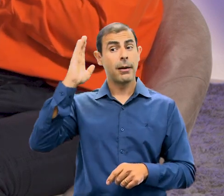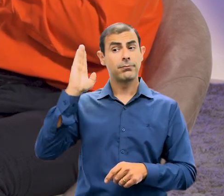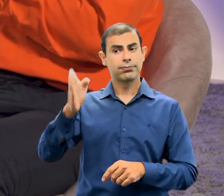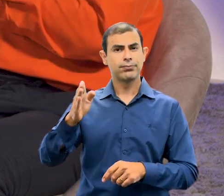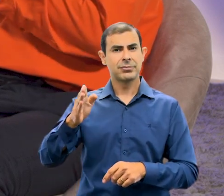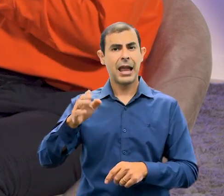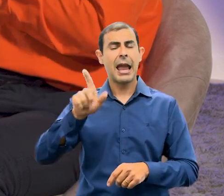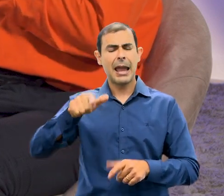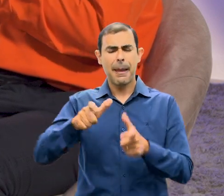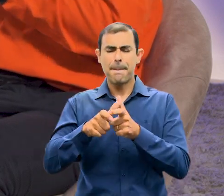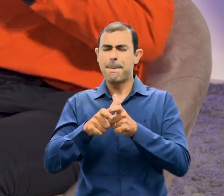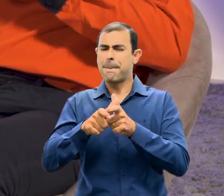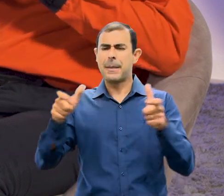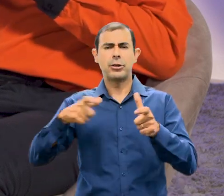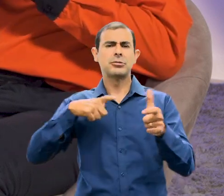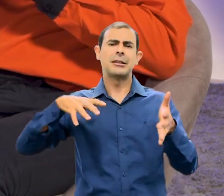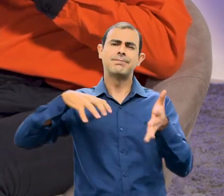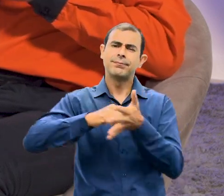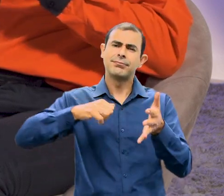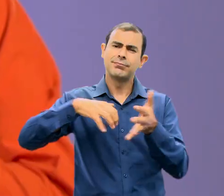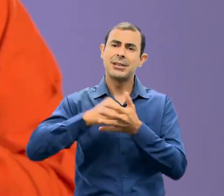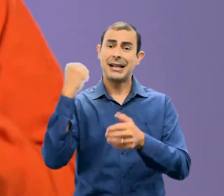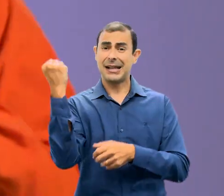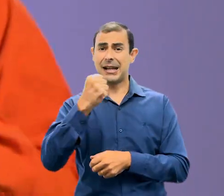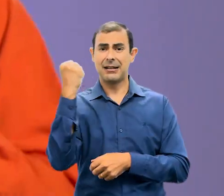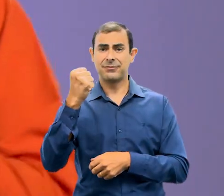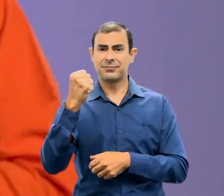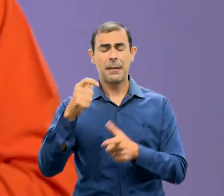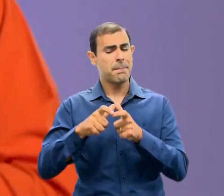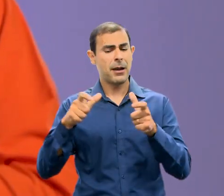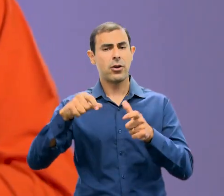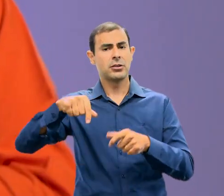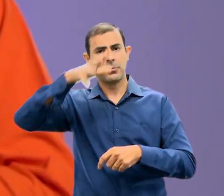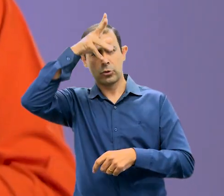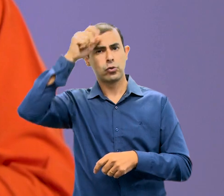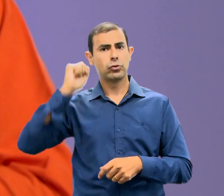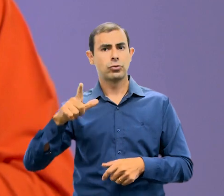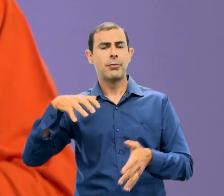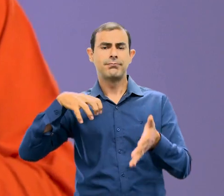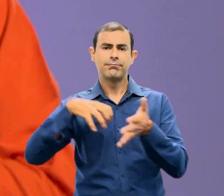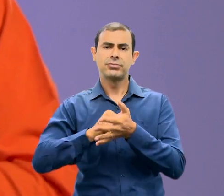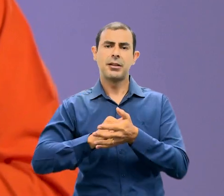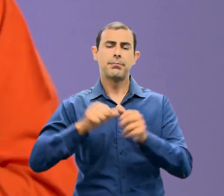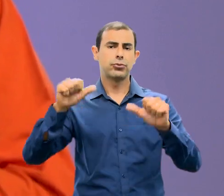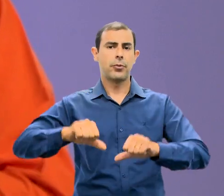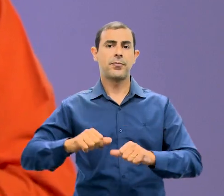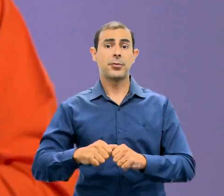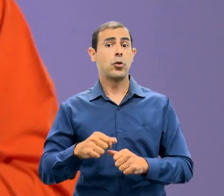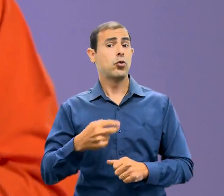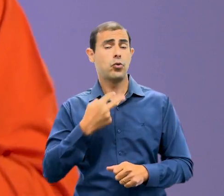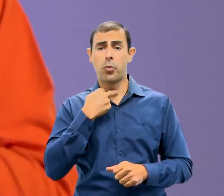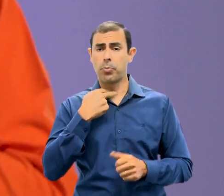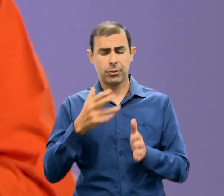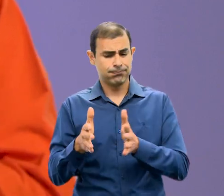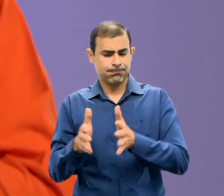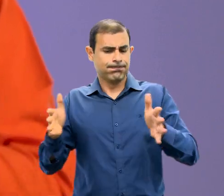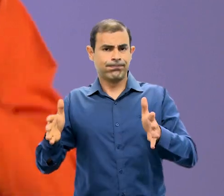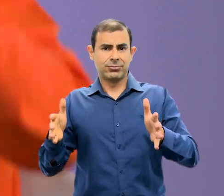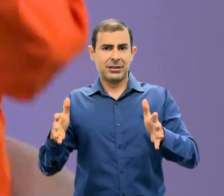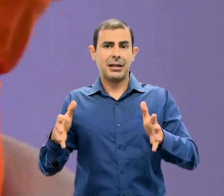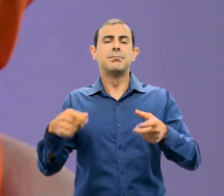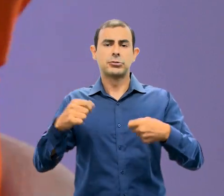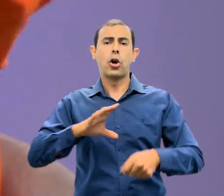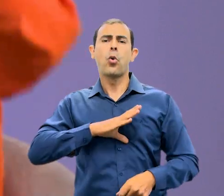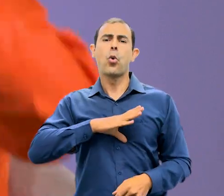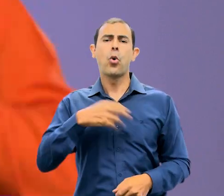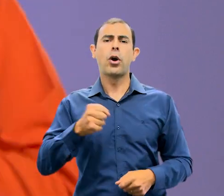do Mato Grosso do Sul onde tem mais acidentes graves. Então, não dá para a gente pensar em duplicação, Maria. A gente tem que ter coragem e fazer um anel viário,